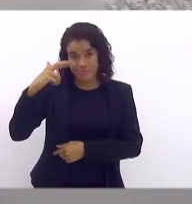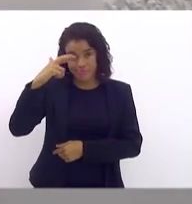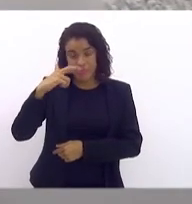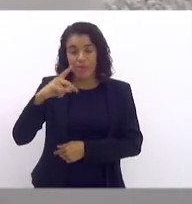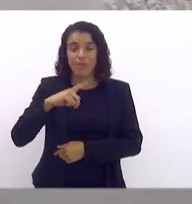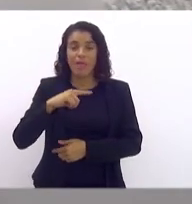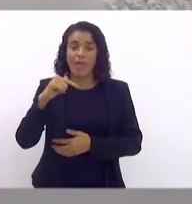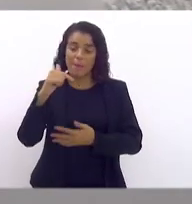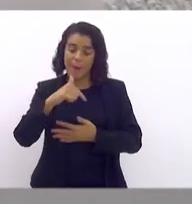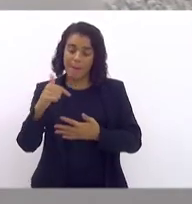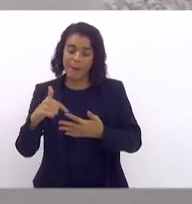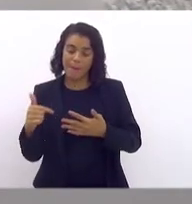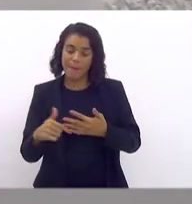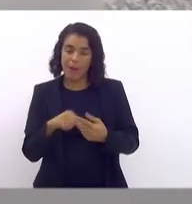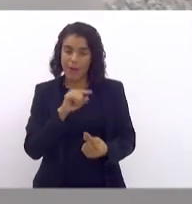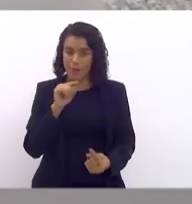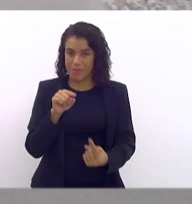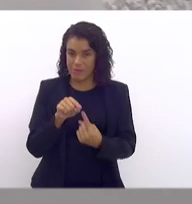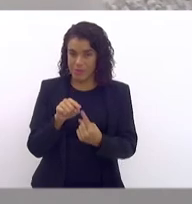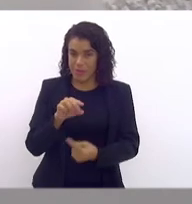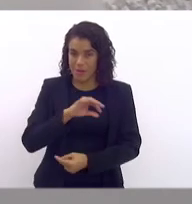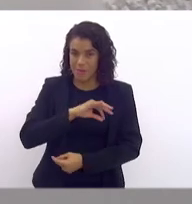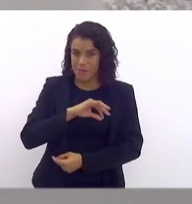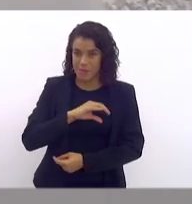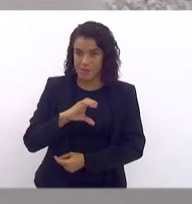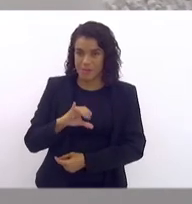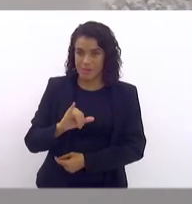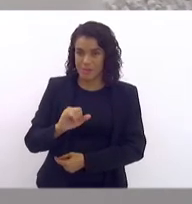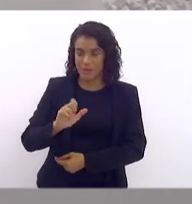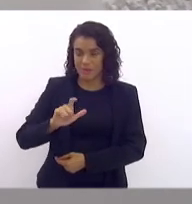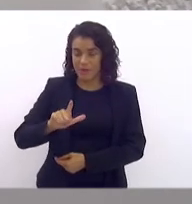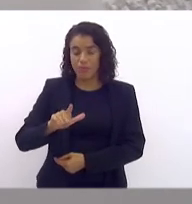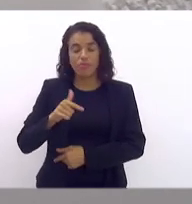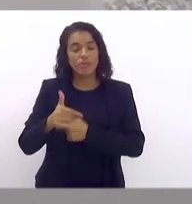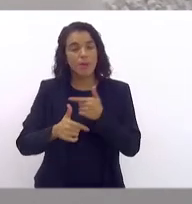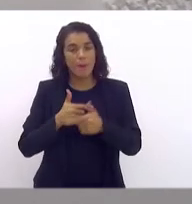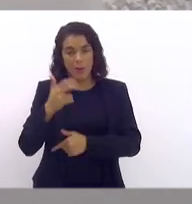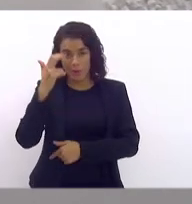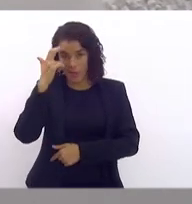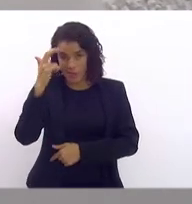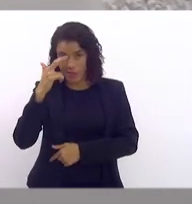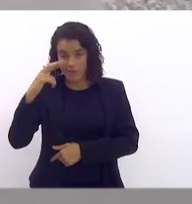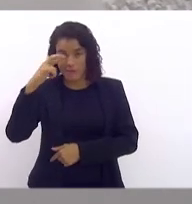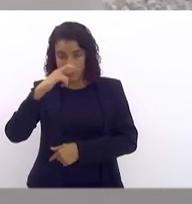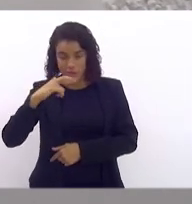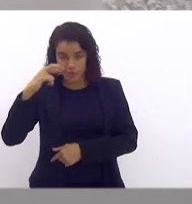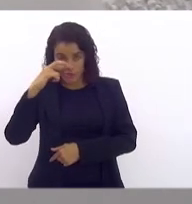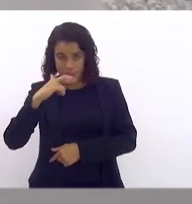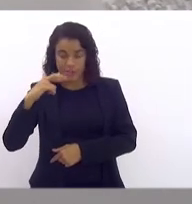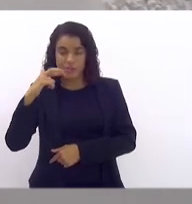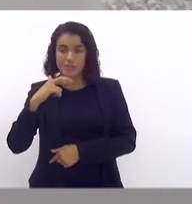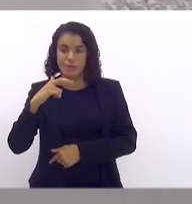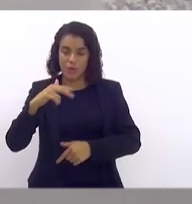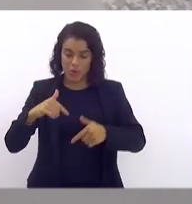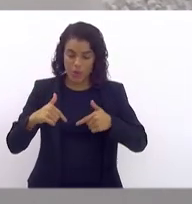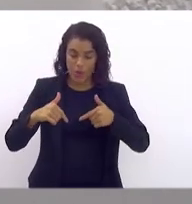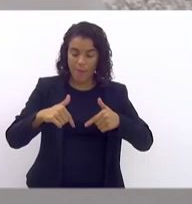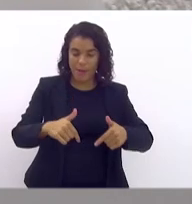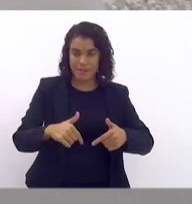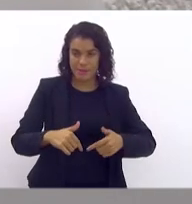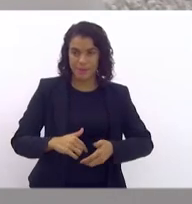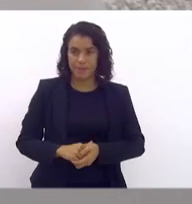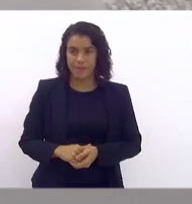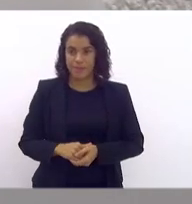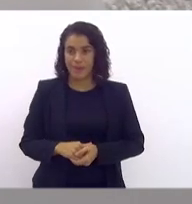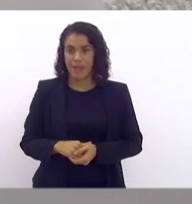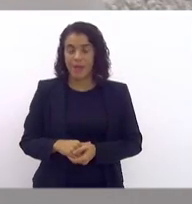finalidades a polícia civil basicamente ela trabalha com inteligência investigação e operações esse é o nosso cenário a